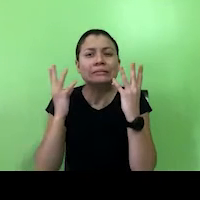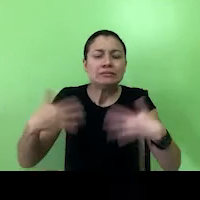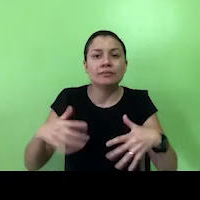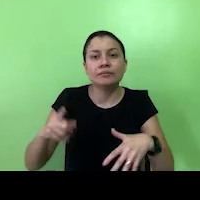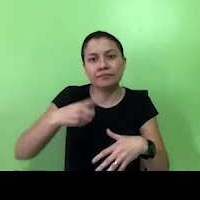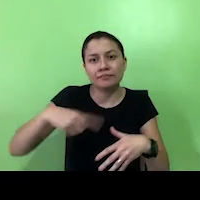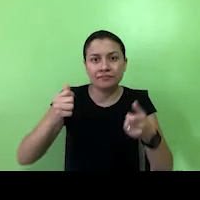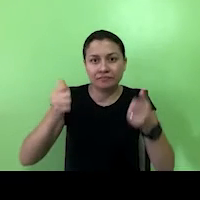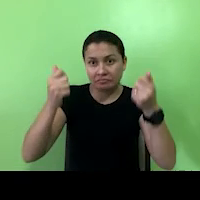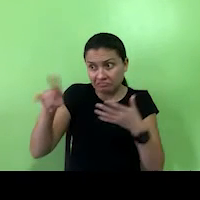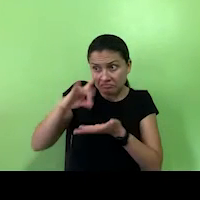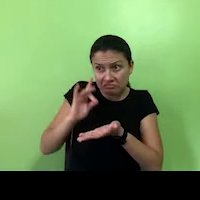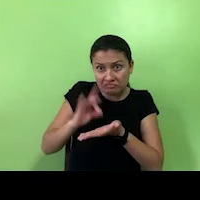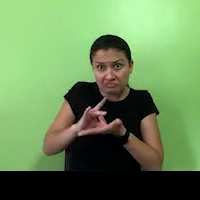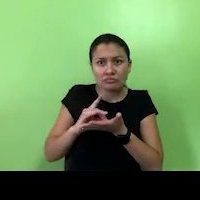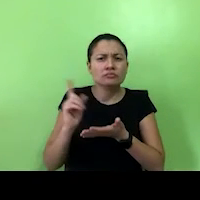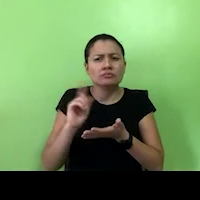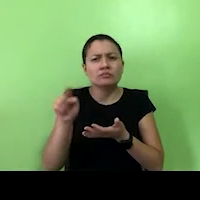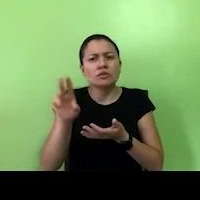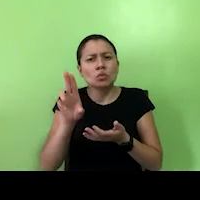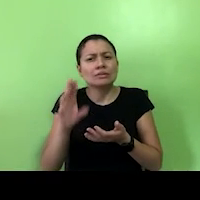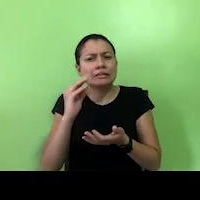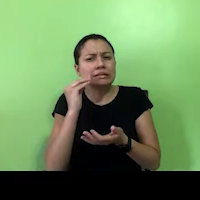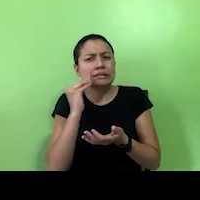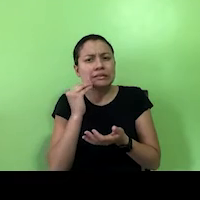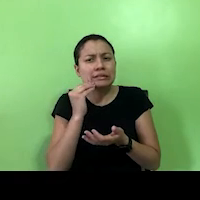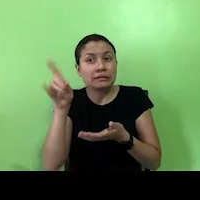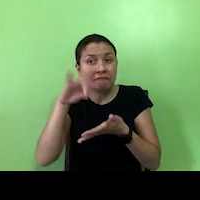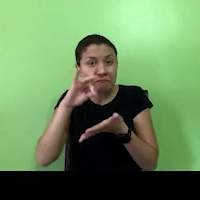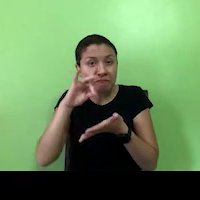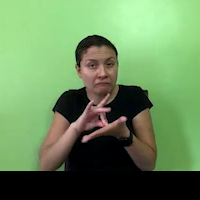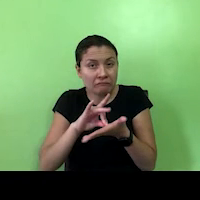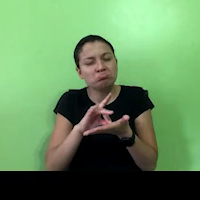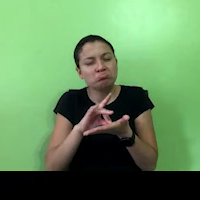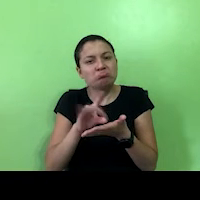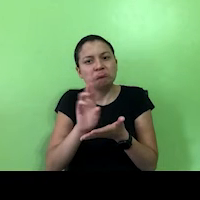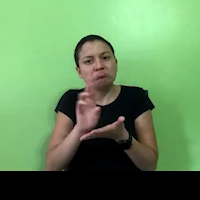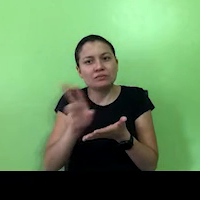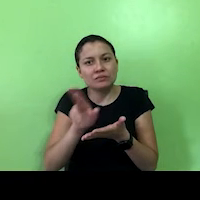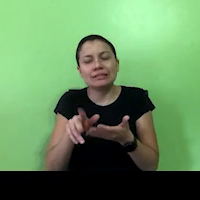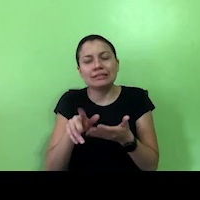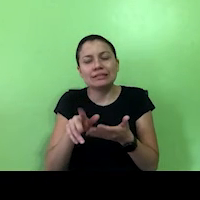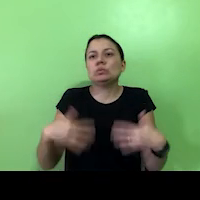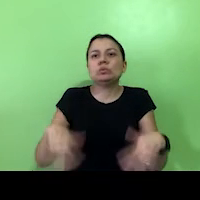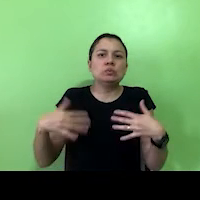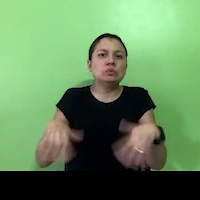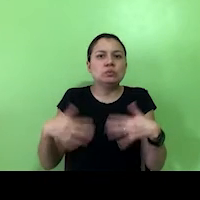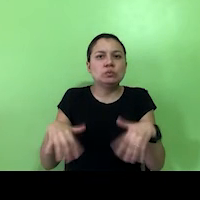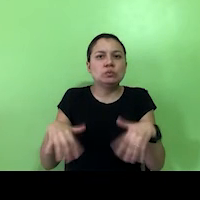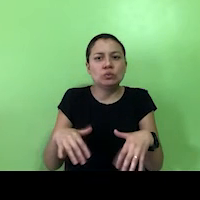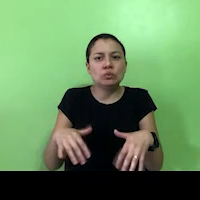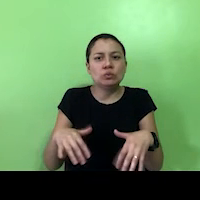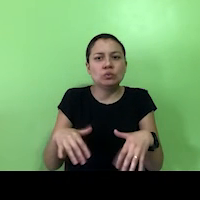aplicação não era real. Olha, você está usando um protótipo, isso não é a aplicação real. Então, e isso já gerava uma